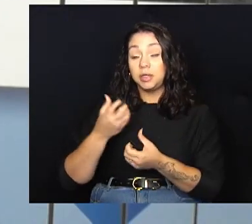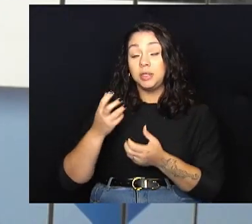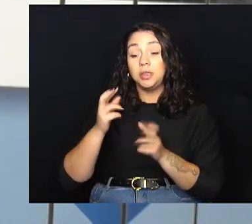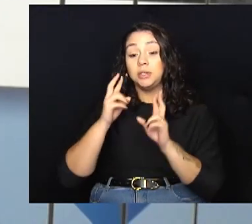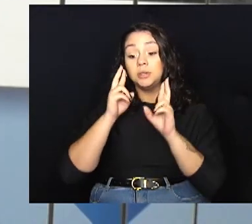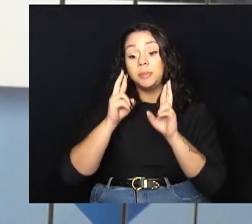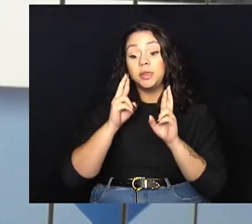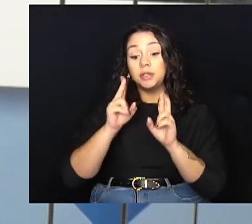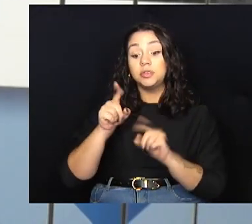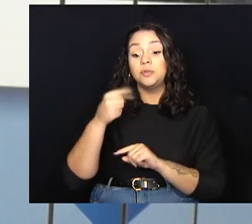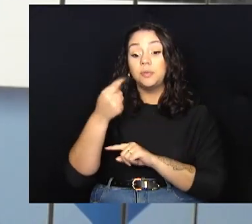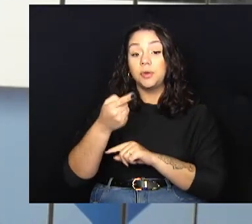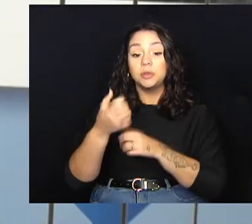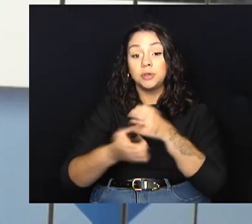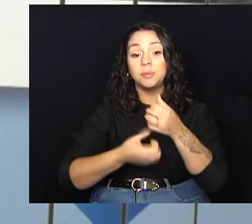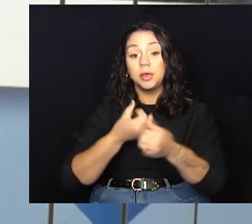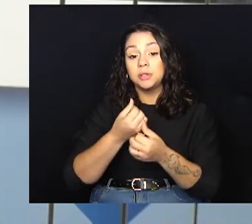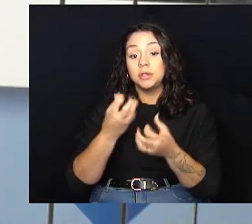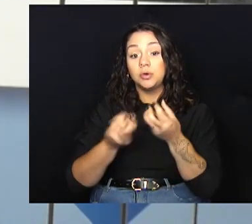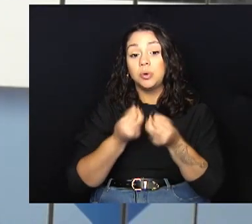segundo semestre confira